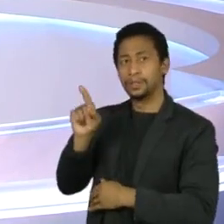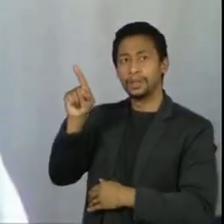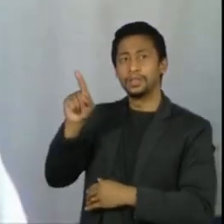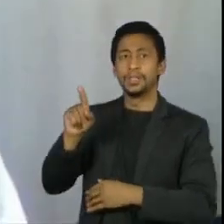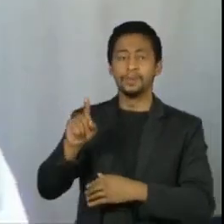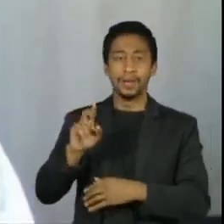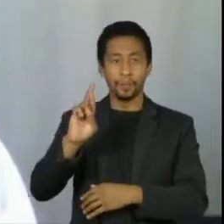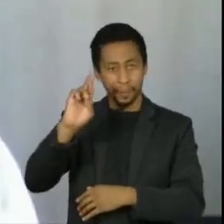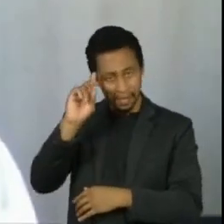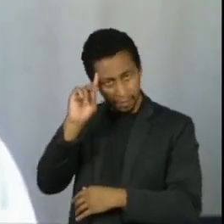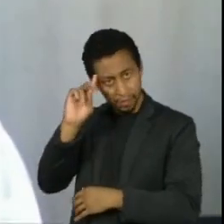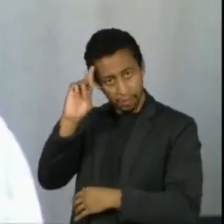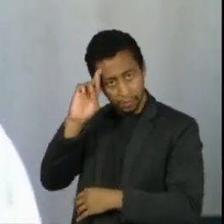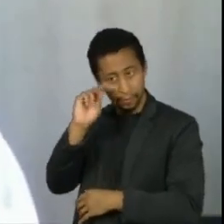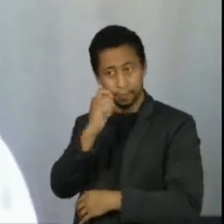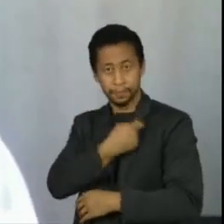Rodrigues.